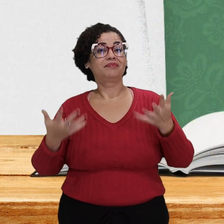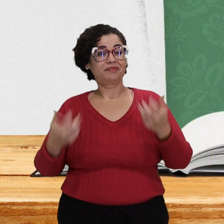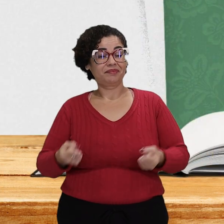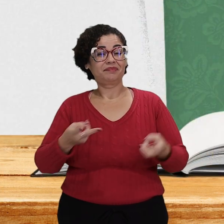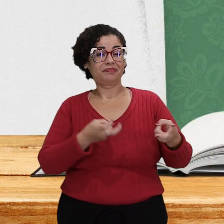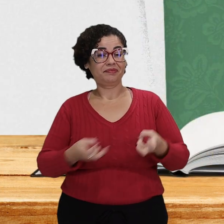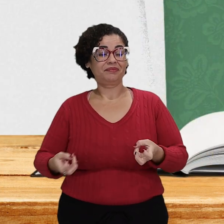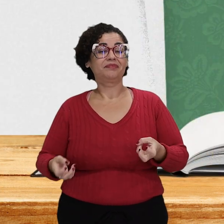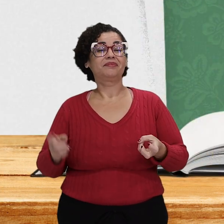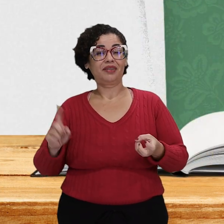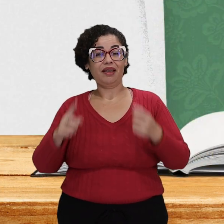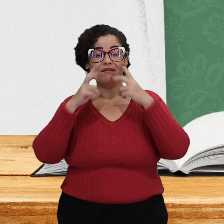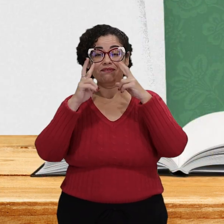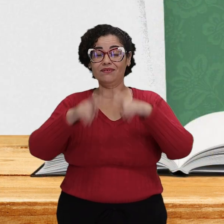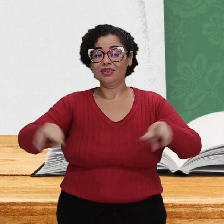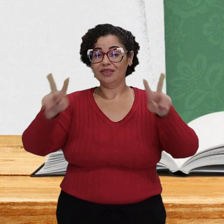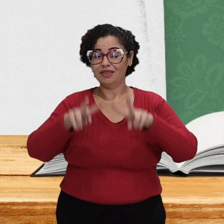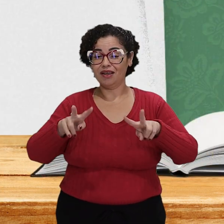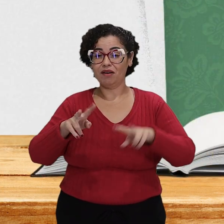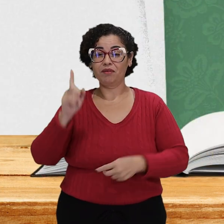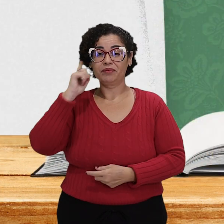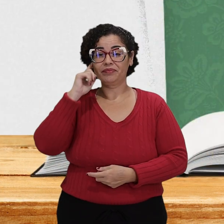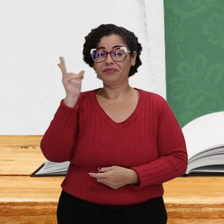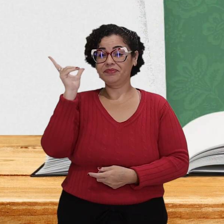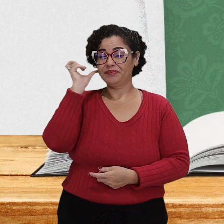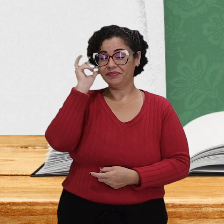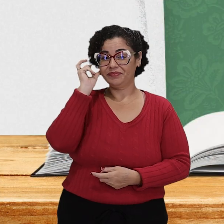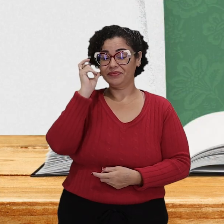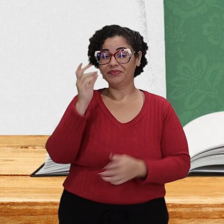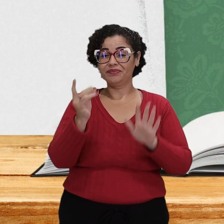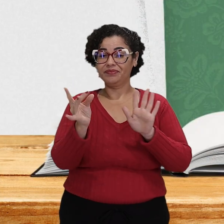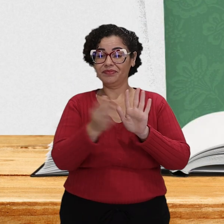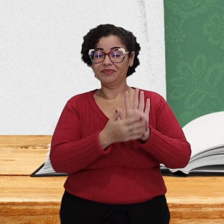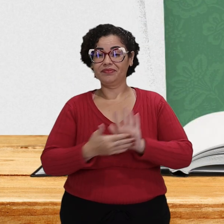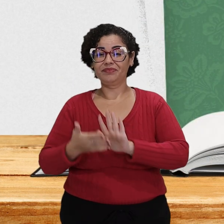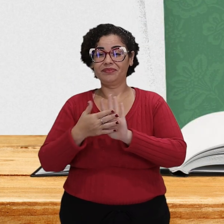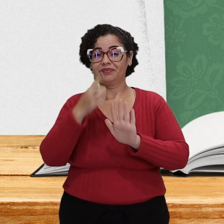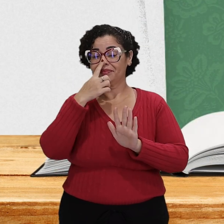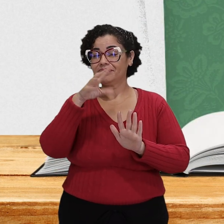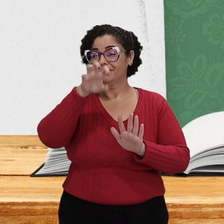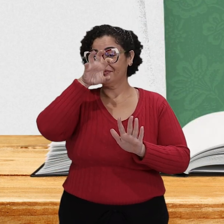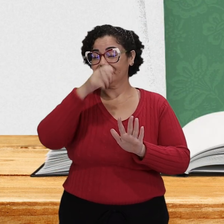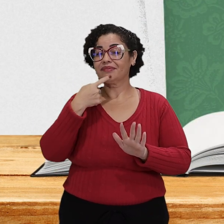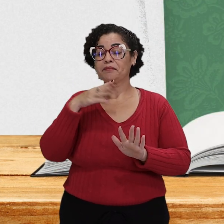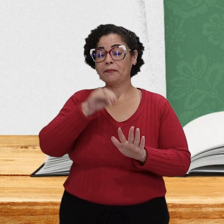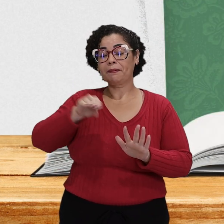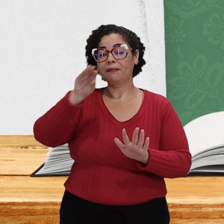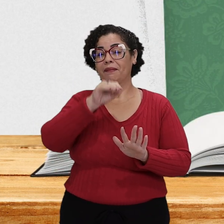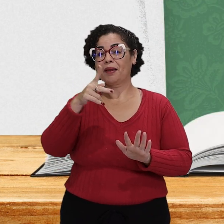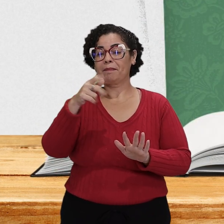Vamos lá? Eles são visão, audição, tato, olfato